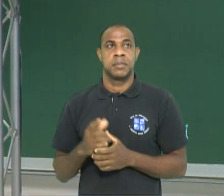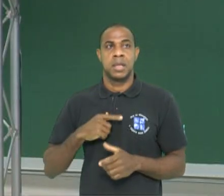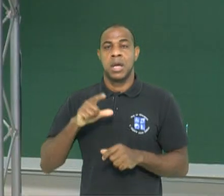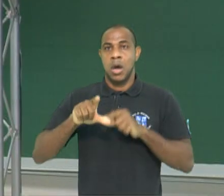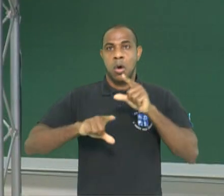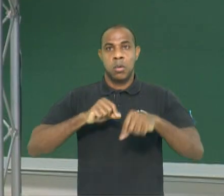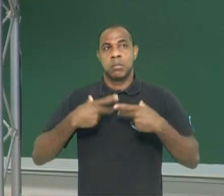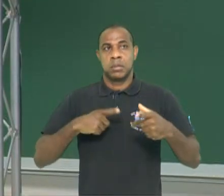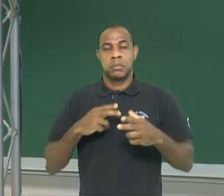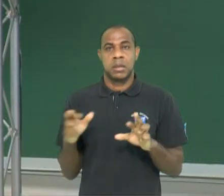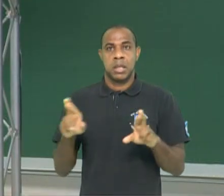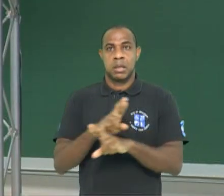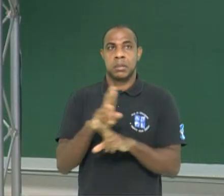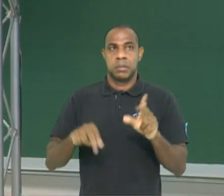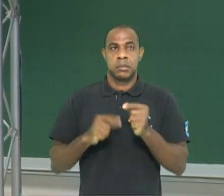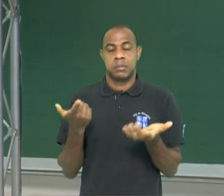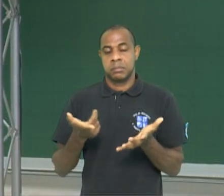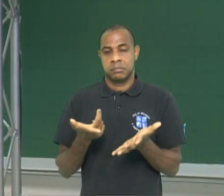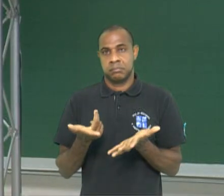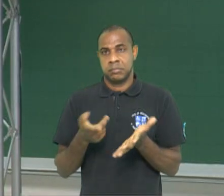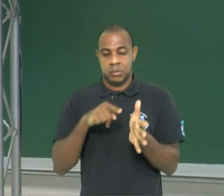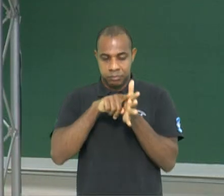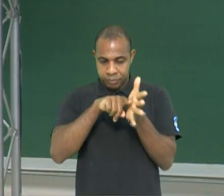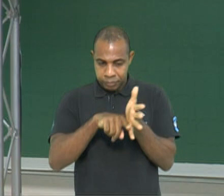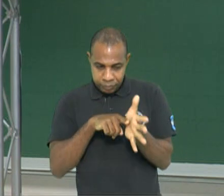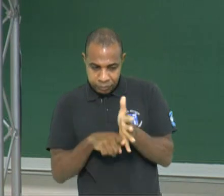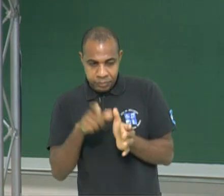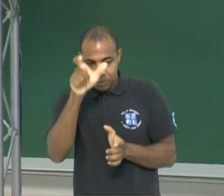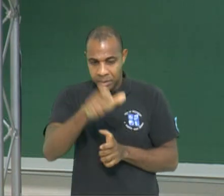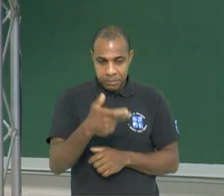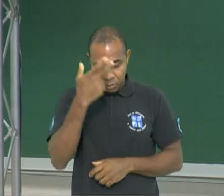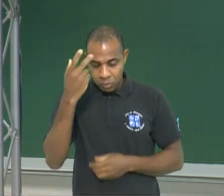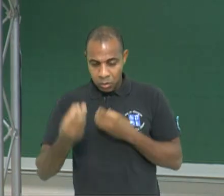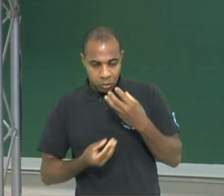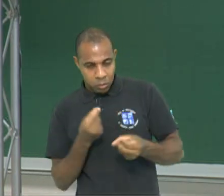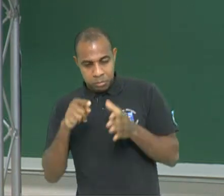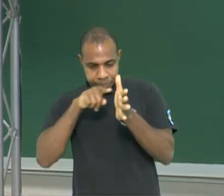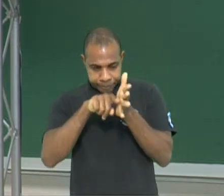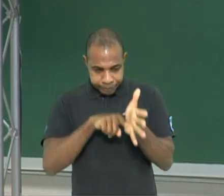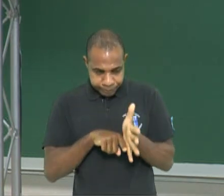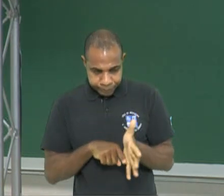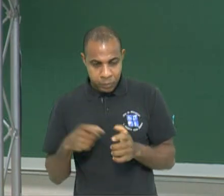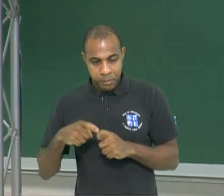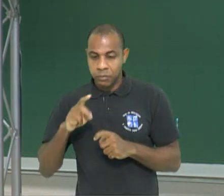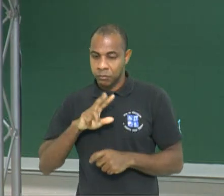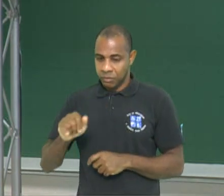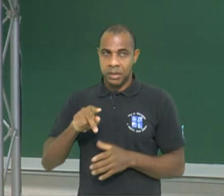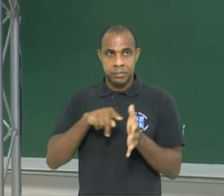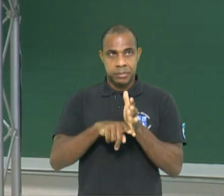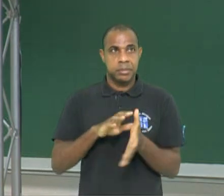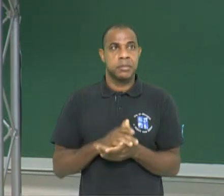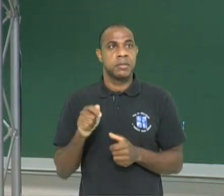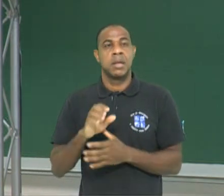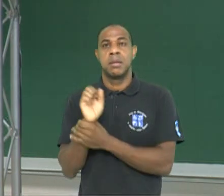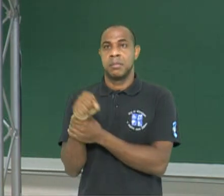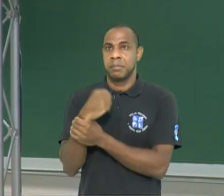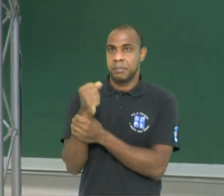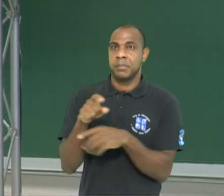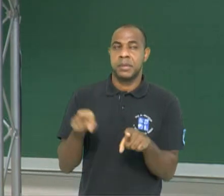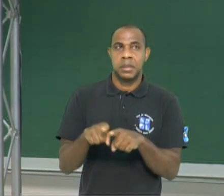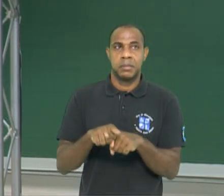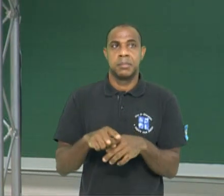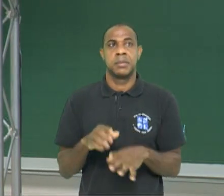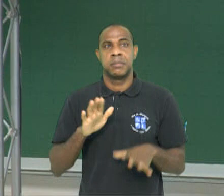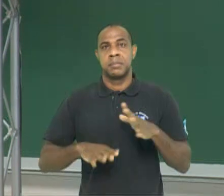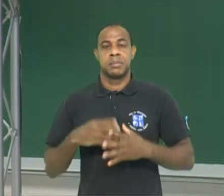também relacionadas com o histórico do doente, com a necessidade e tudo mais. O médico que vai avaliar isso. Quimioterapia,